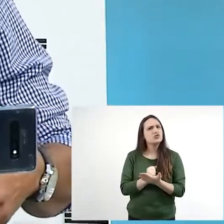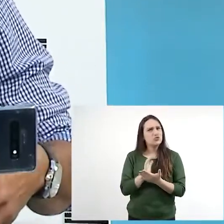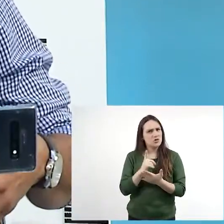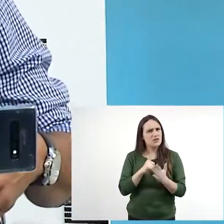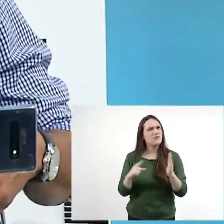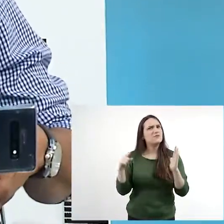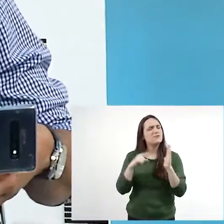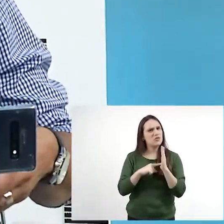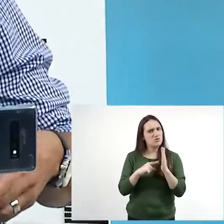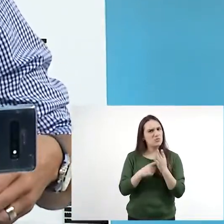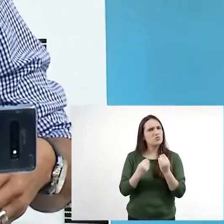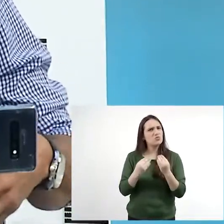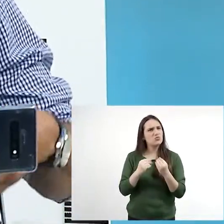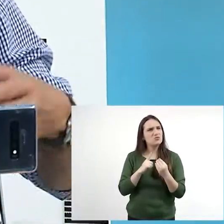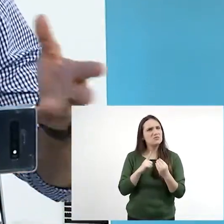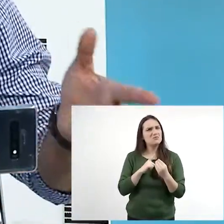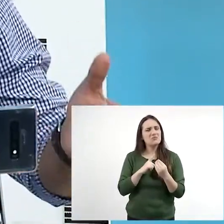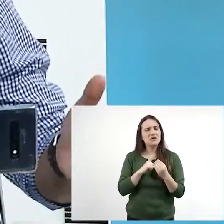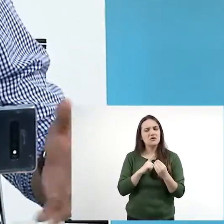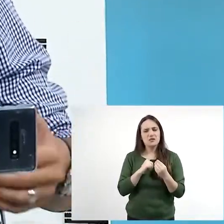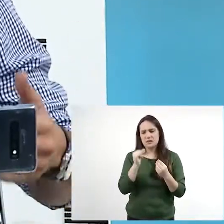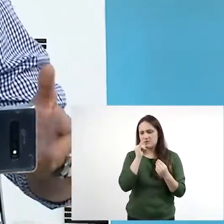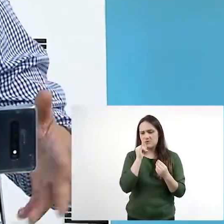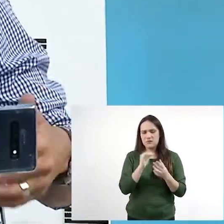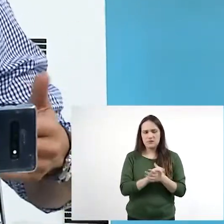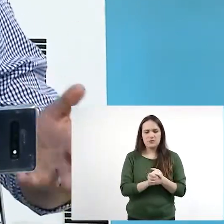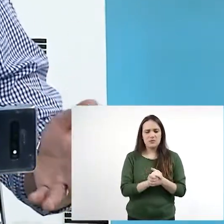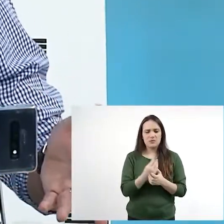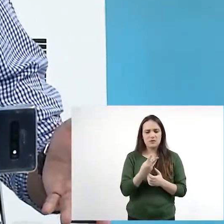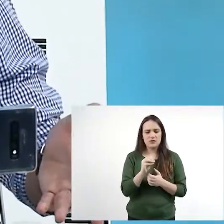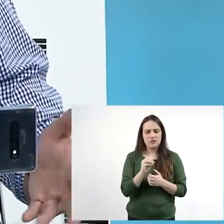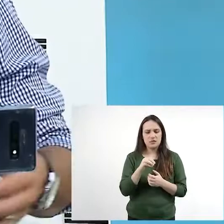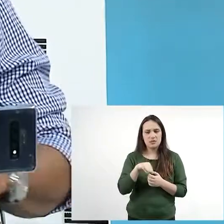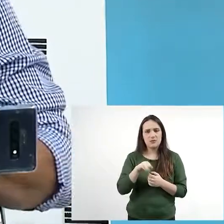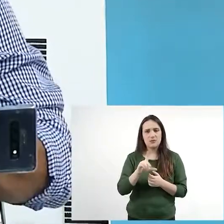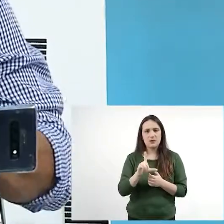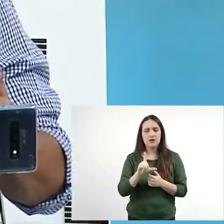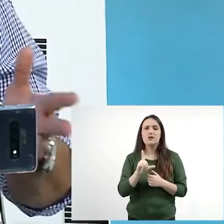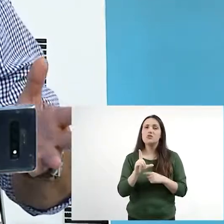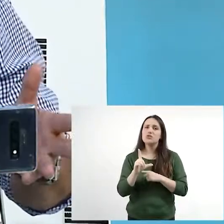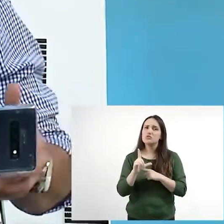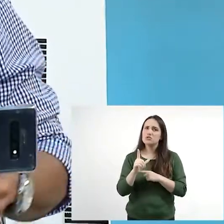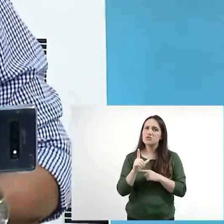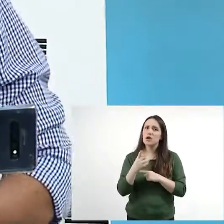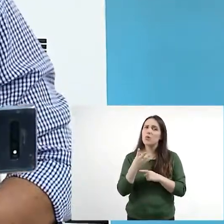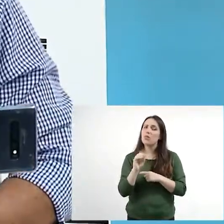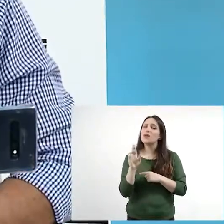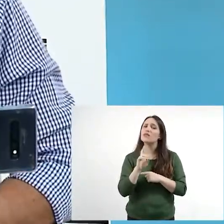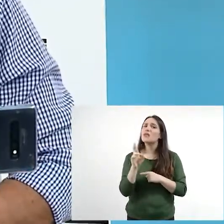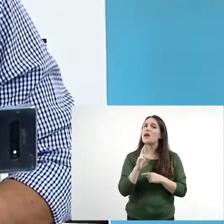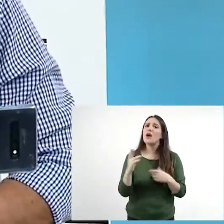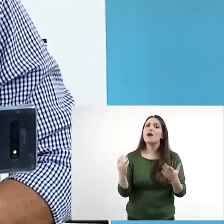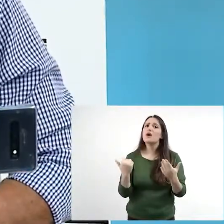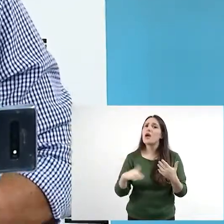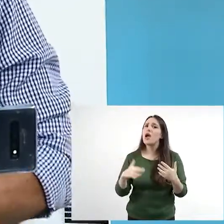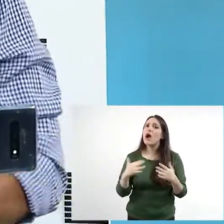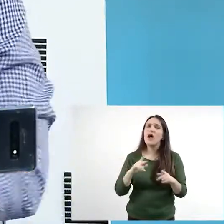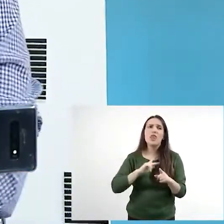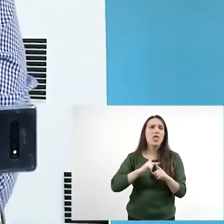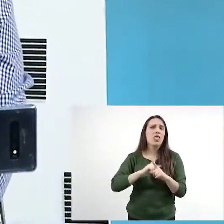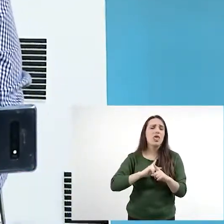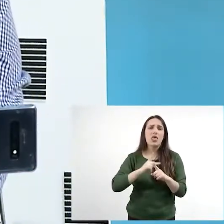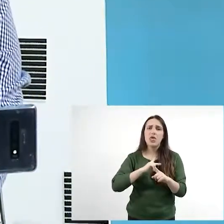de 30 ml a 25, 30, 40 reais, é um preço extremamente alto,